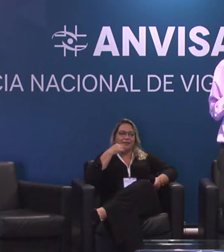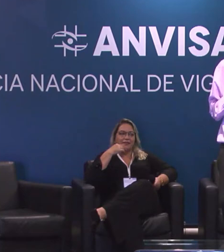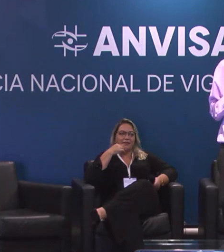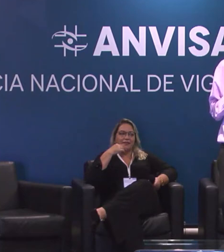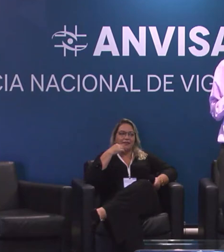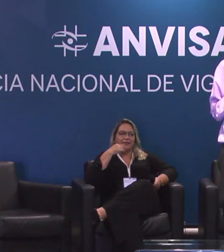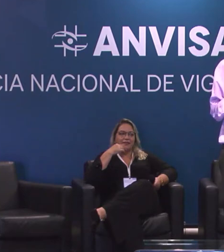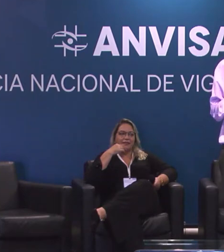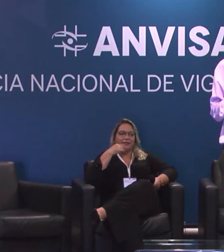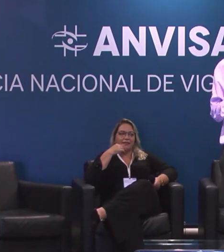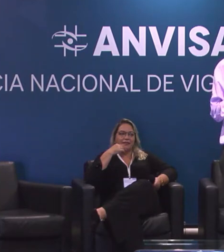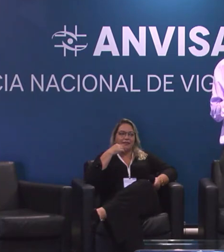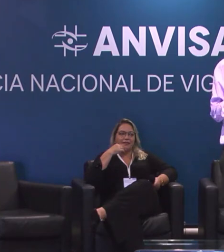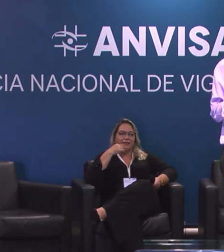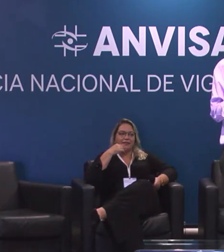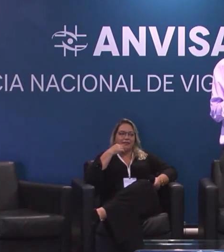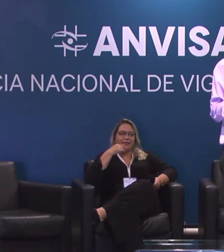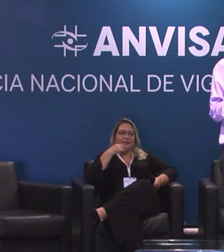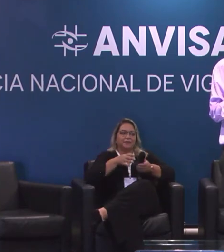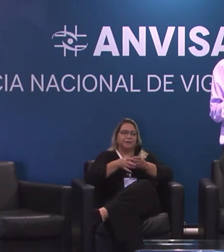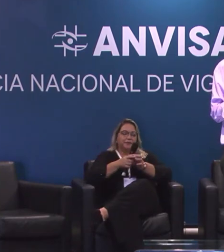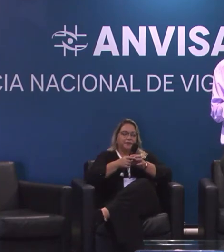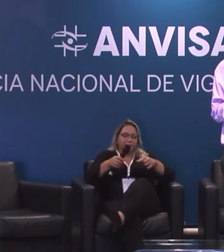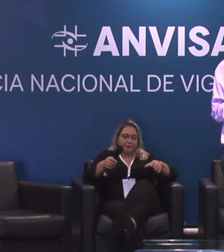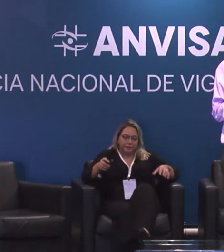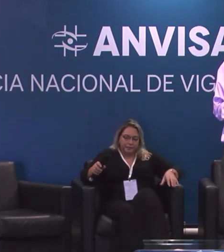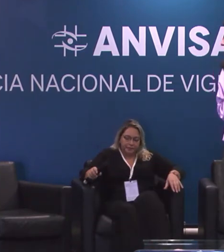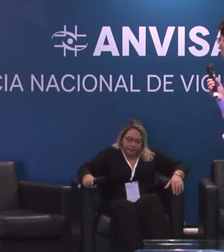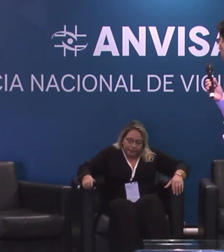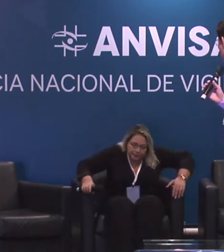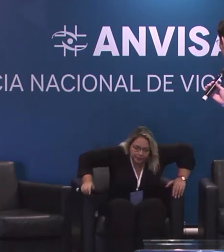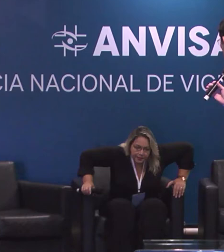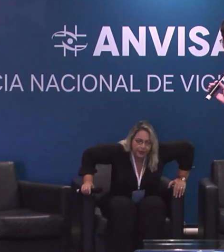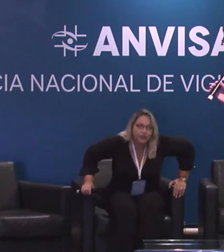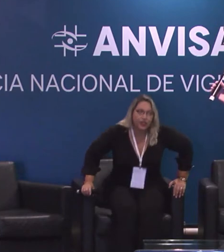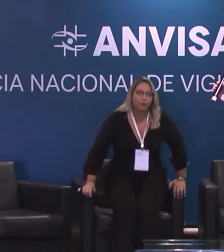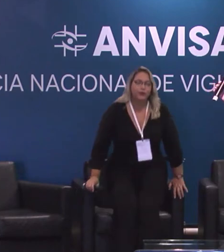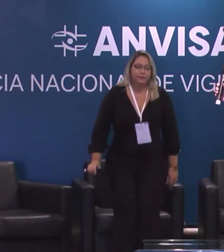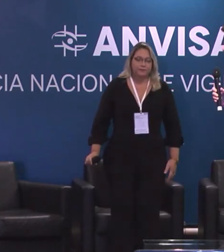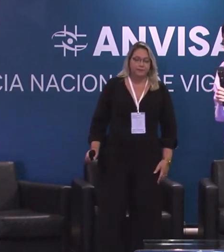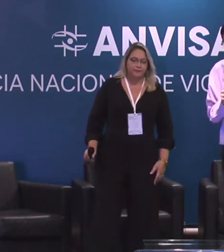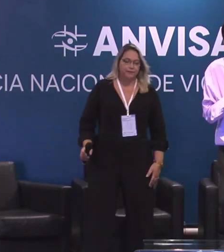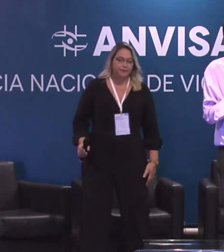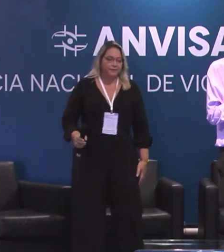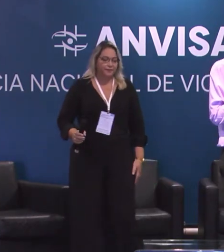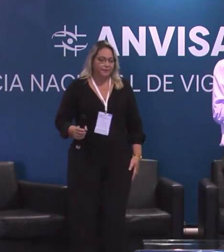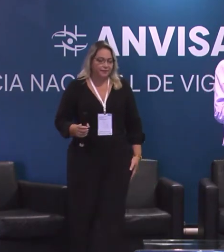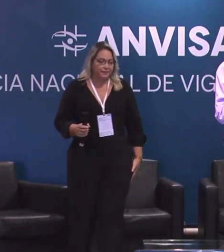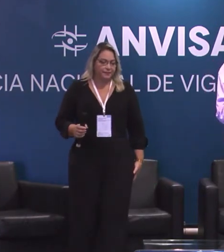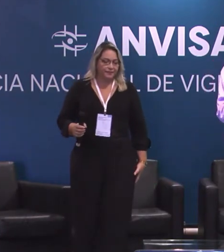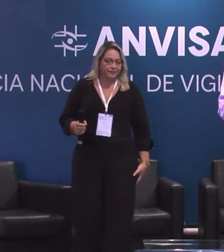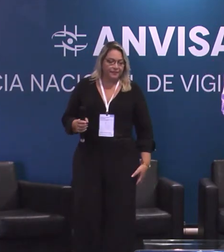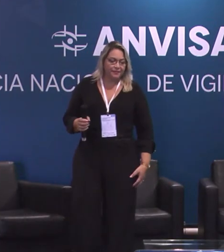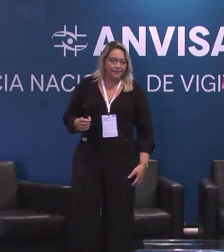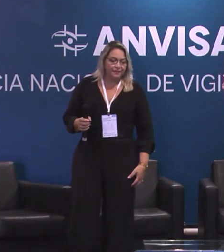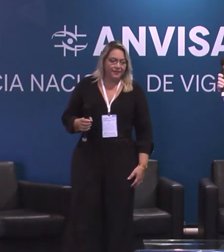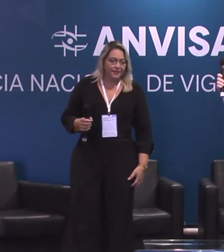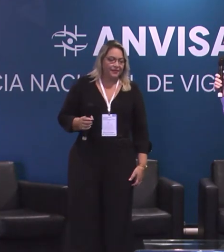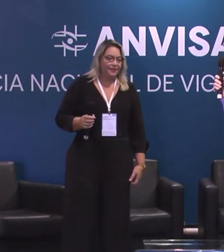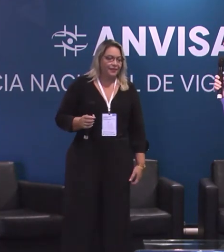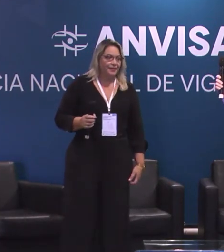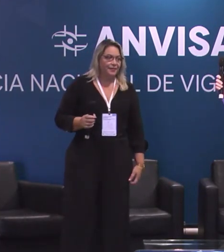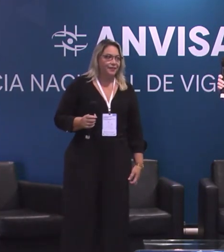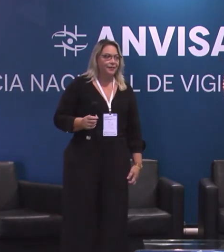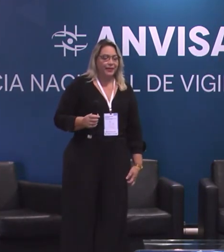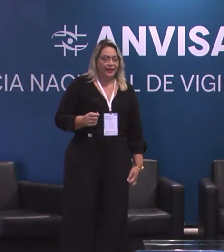Vamos apresentar os resultados, por favor, a apresentação de... Já botou lá na minha? Já colocou? Então, por favor, Diná,